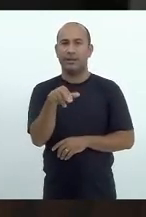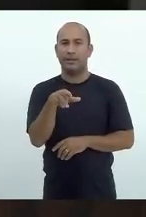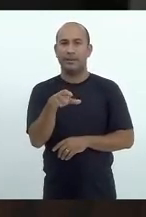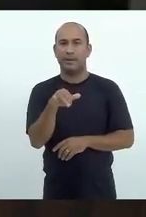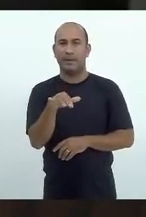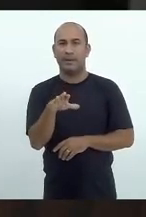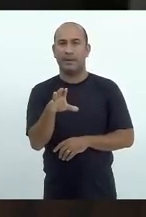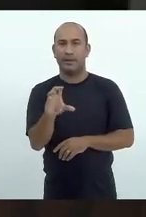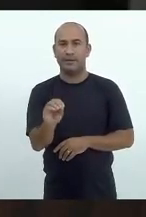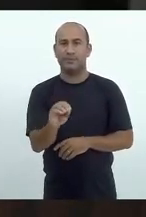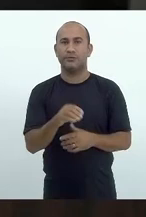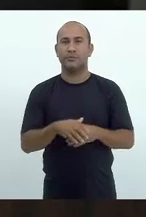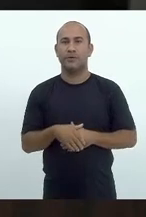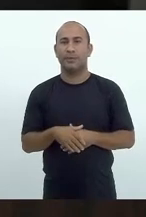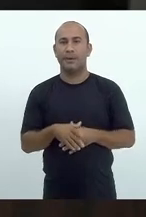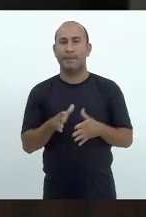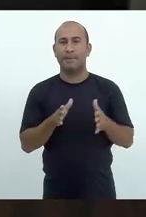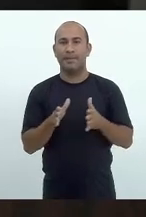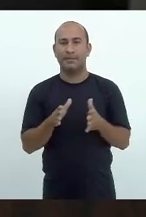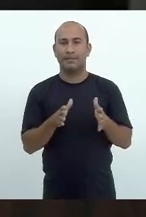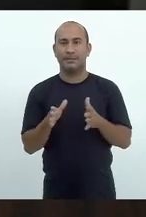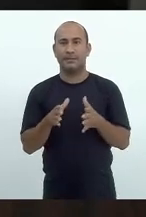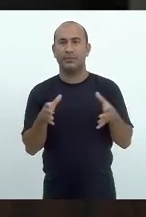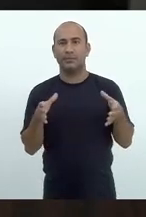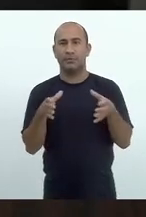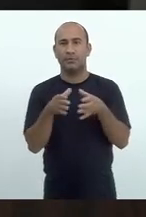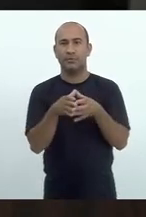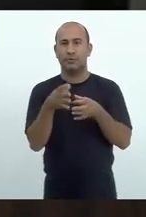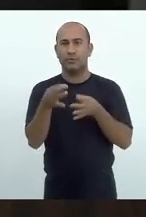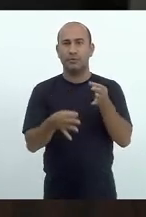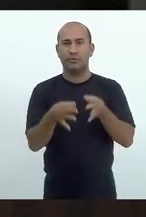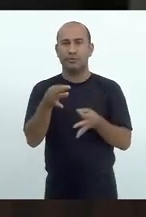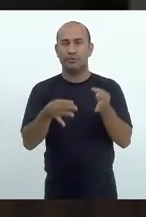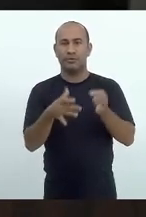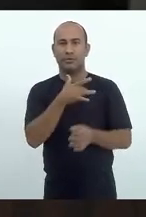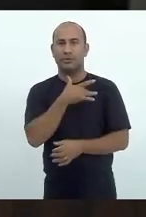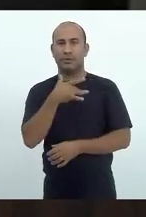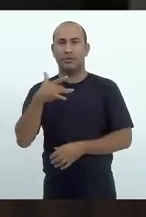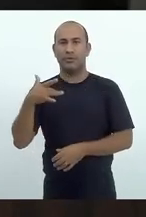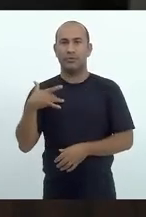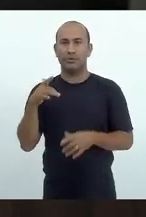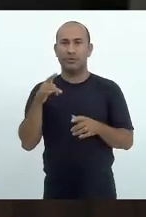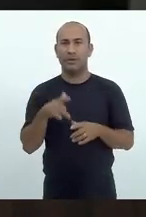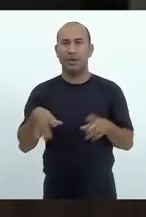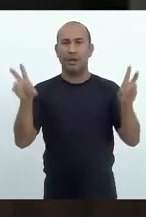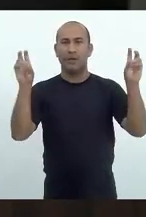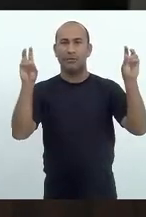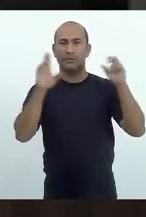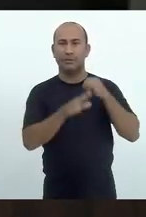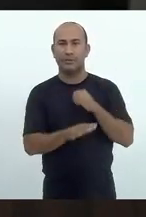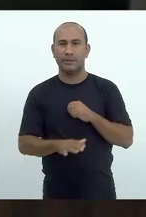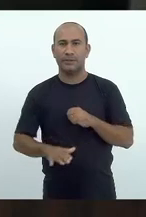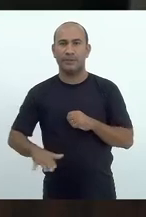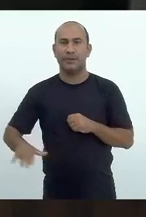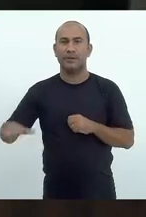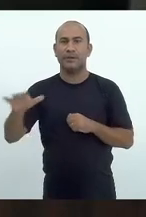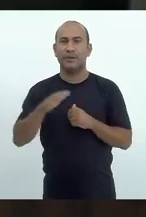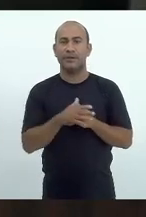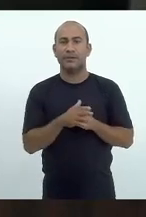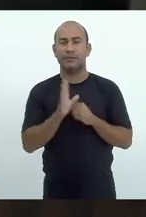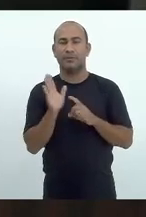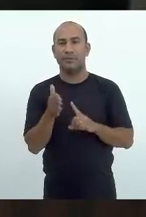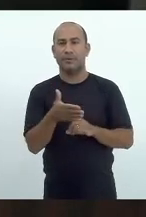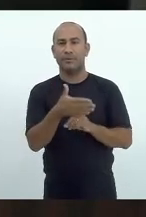Pendendo de pareceres das comissões de Constituição e Justiça, de Saúde, de Assuntos da Criança, Adolescente e Idoso, de